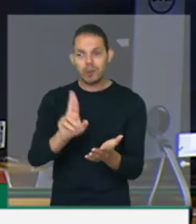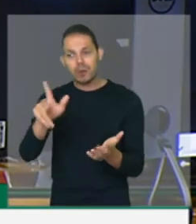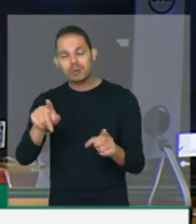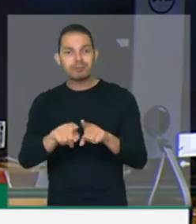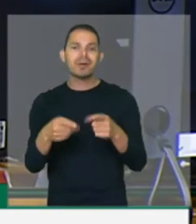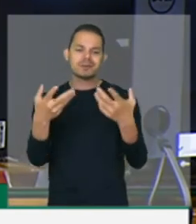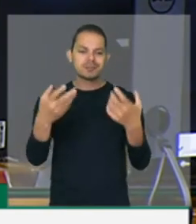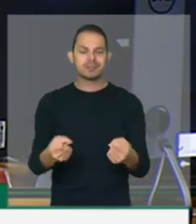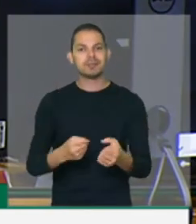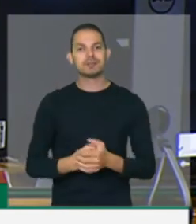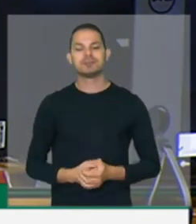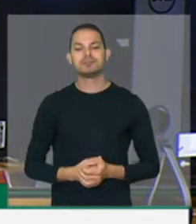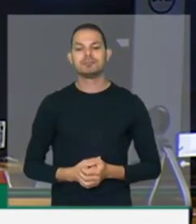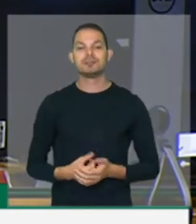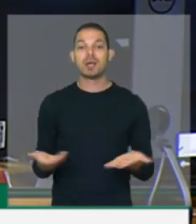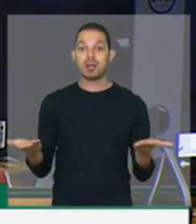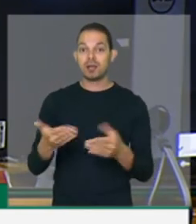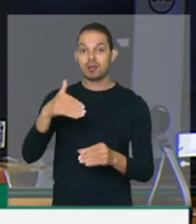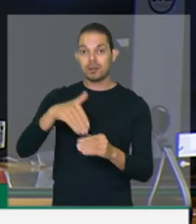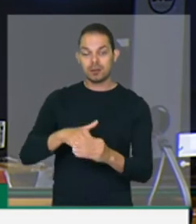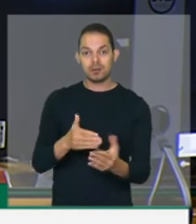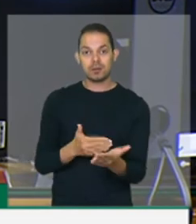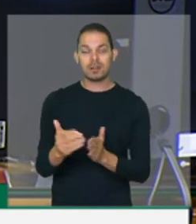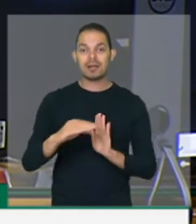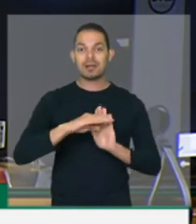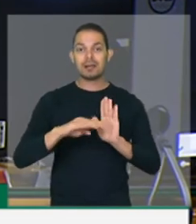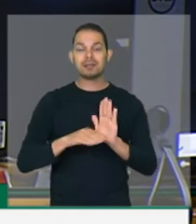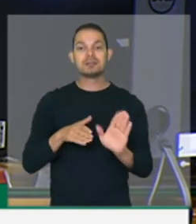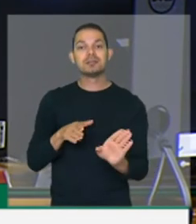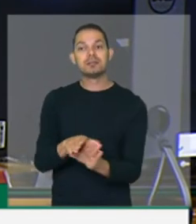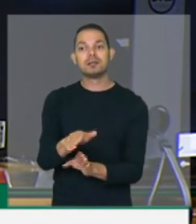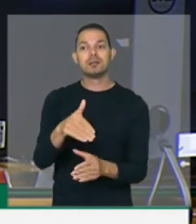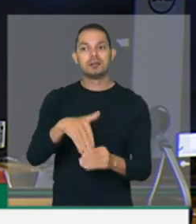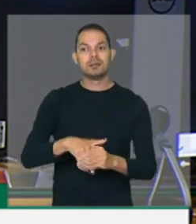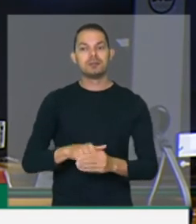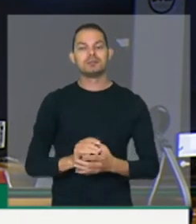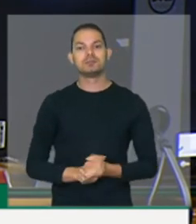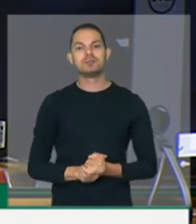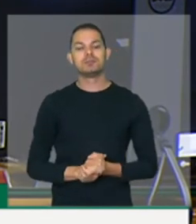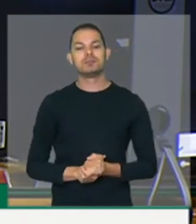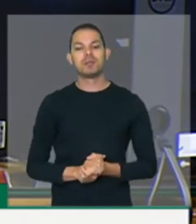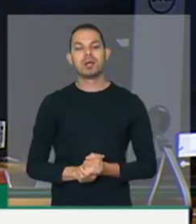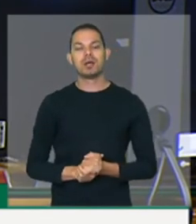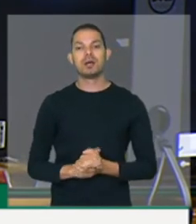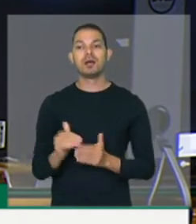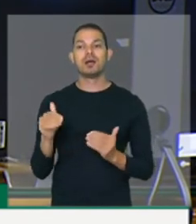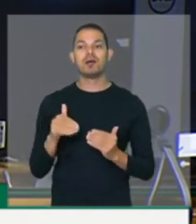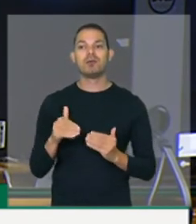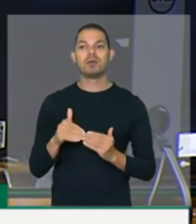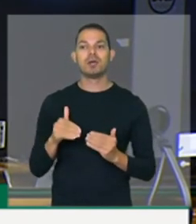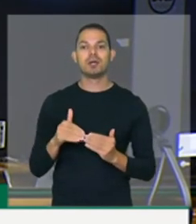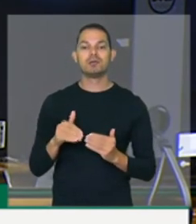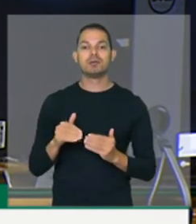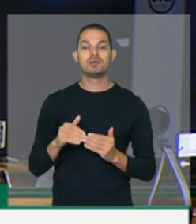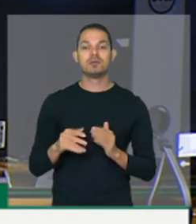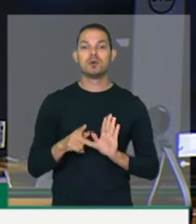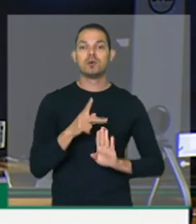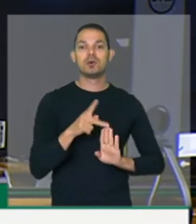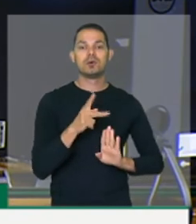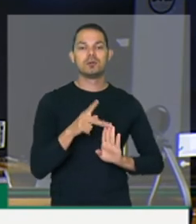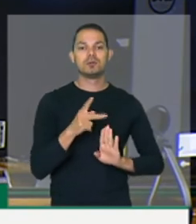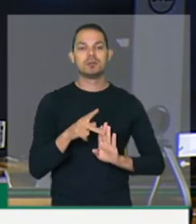lá, é regimental. Passa-se a votação, lista de encaminhamento. Para encaminhar a favor do parecer,